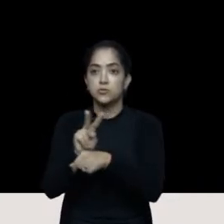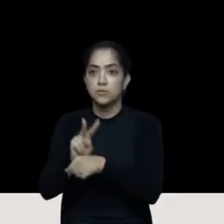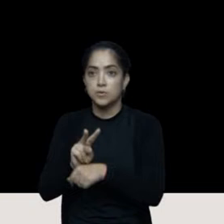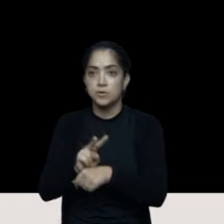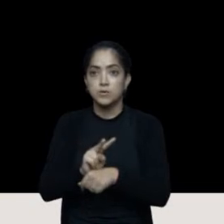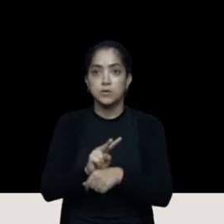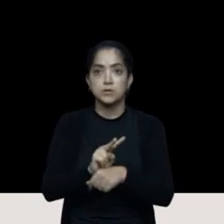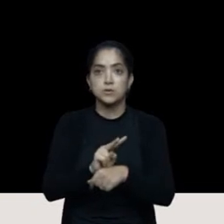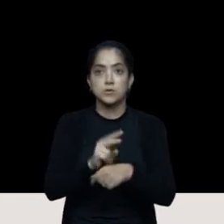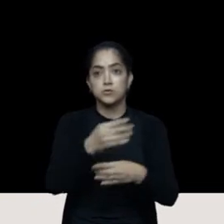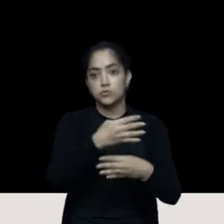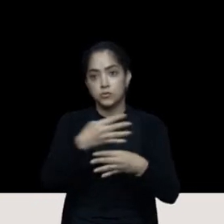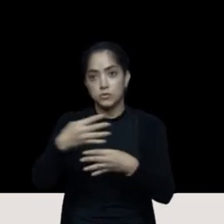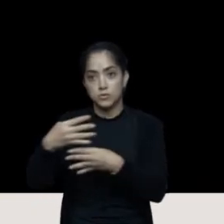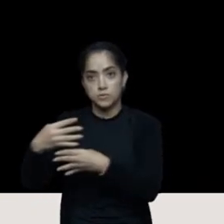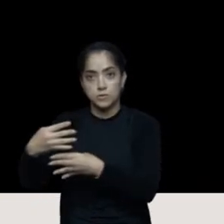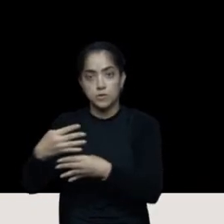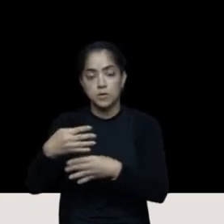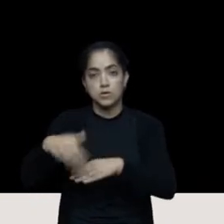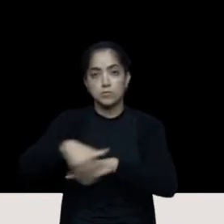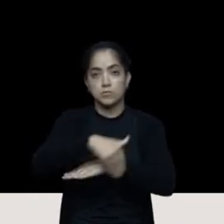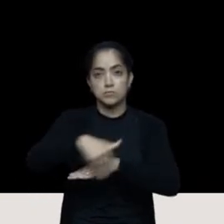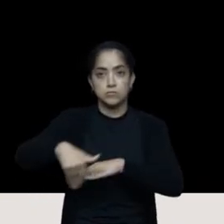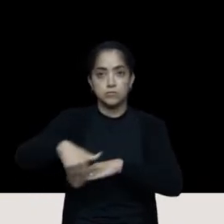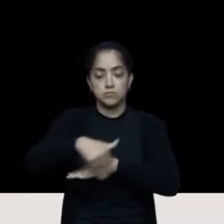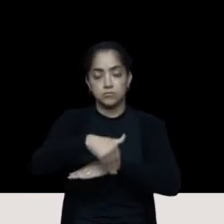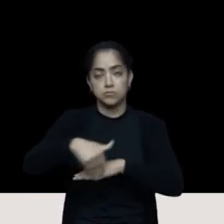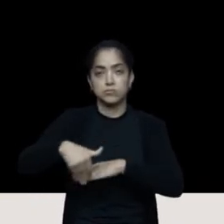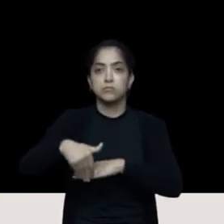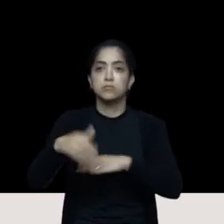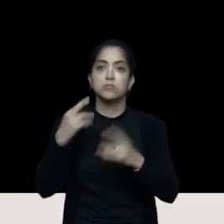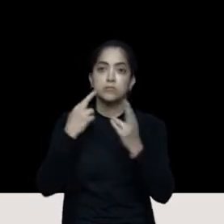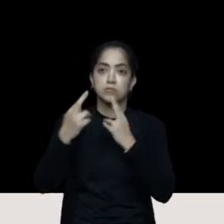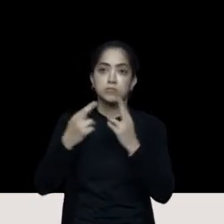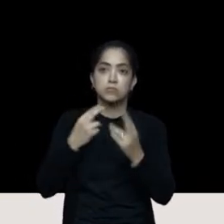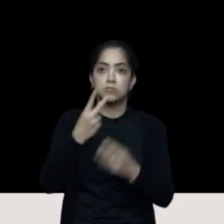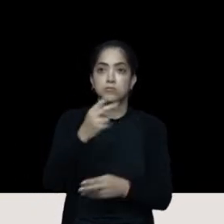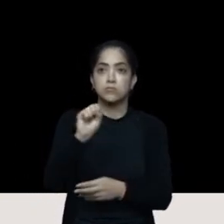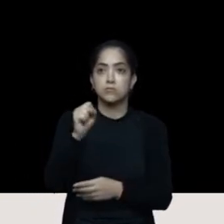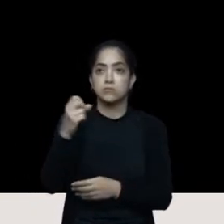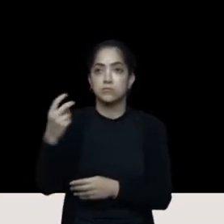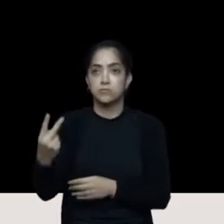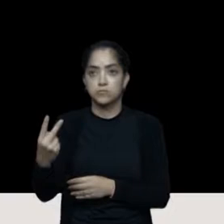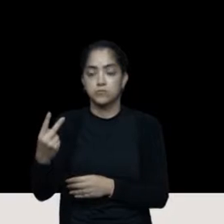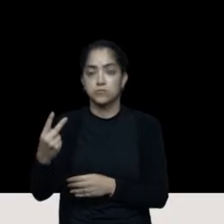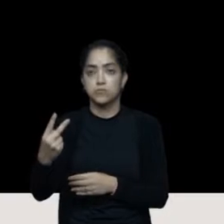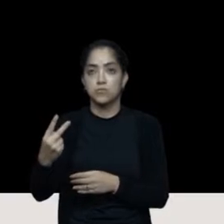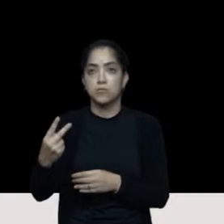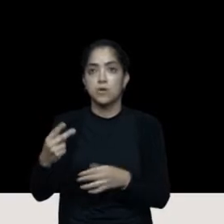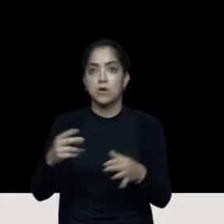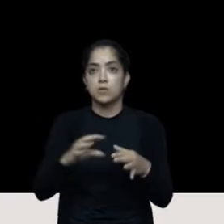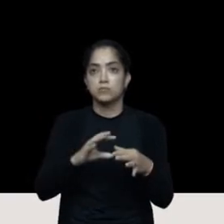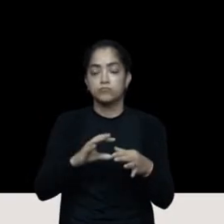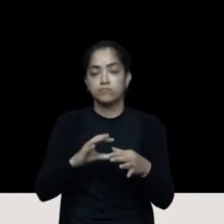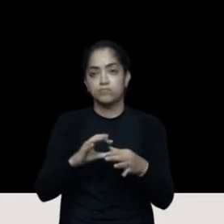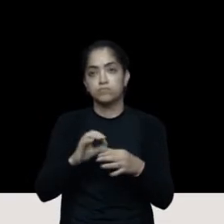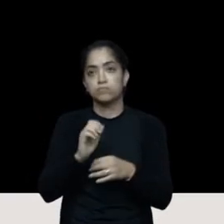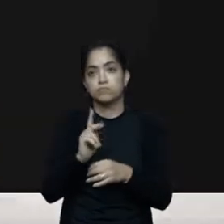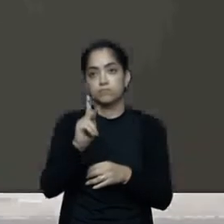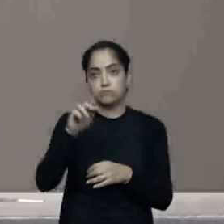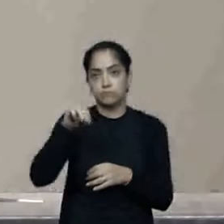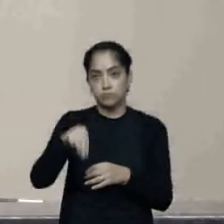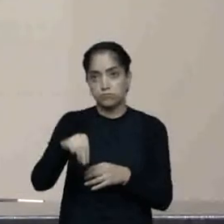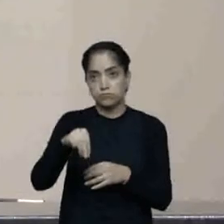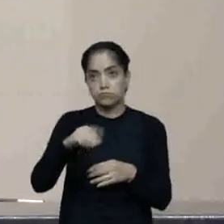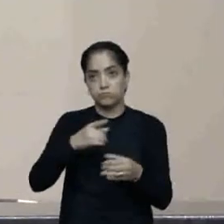vias paralelas da rodovia BR-282, em todo o trecho que corta o perímetro urbano de Xanxerê. Em